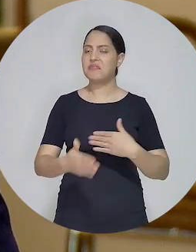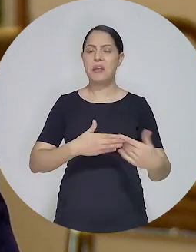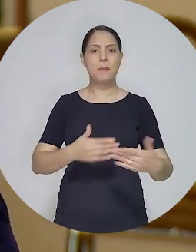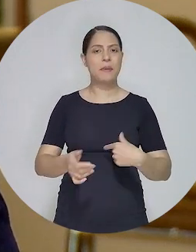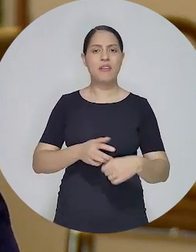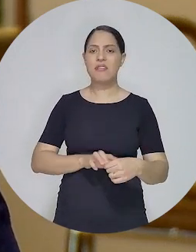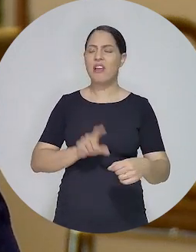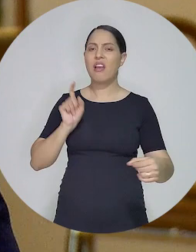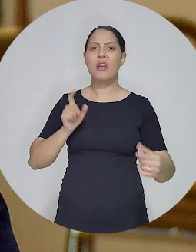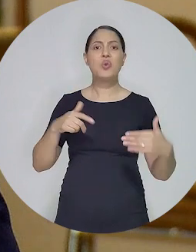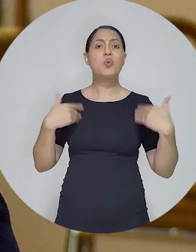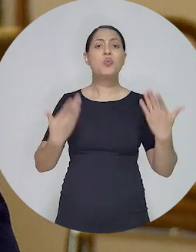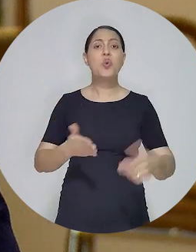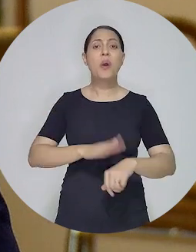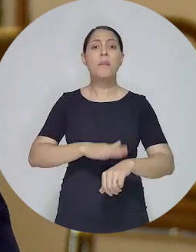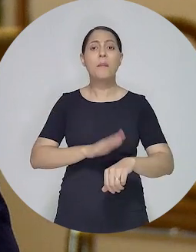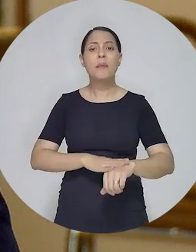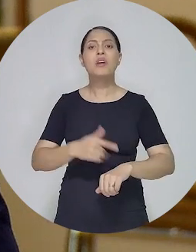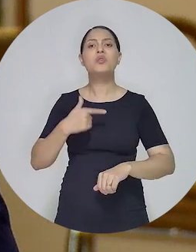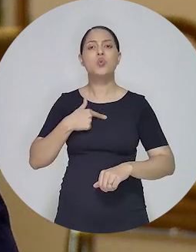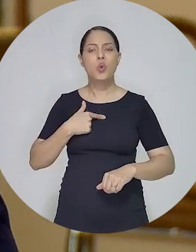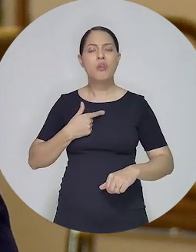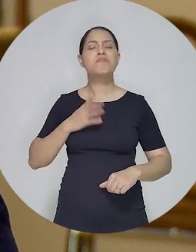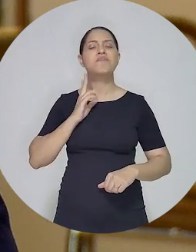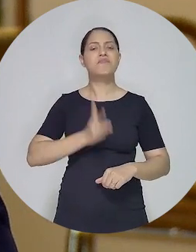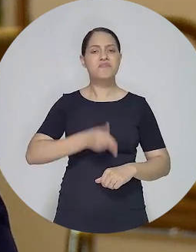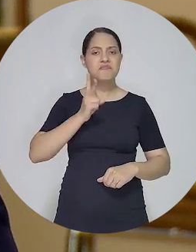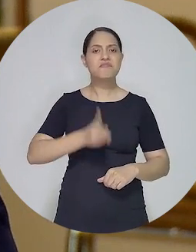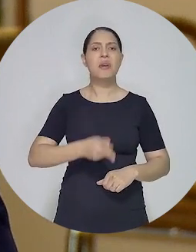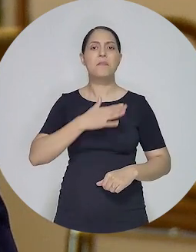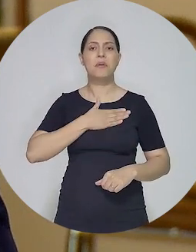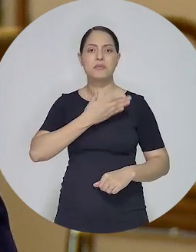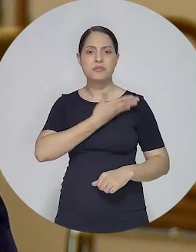coragem, né? Então, independente de qual seja a situação,